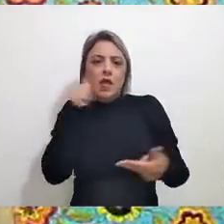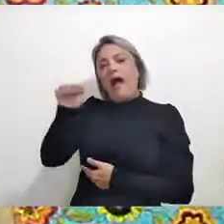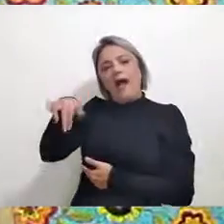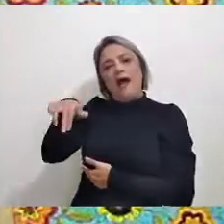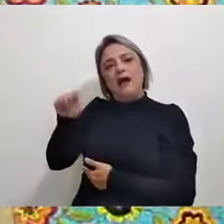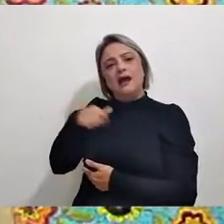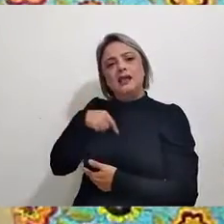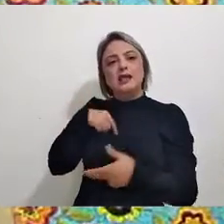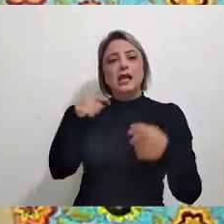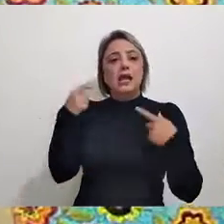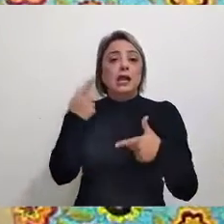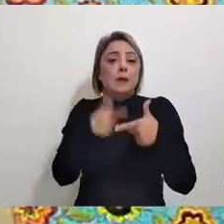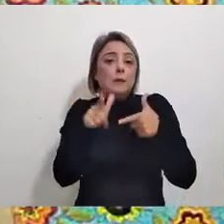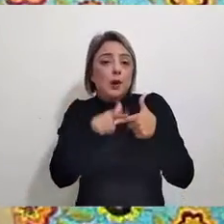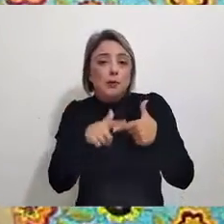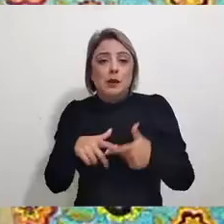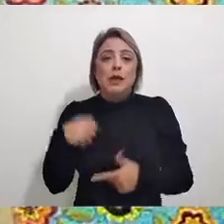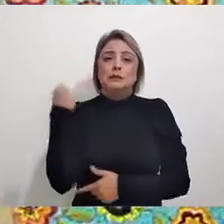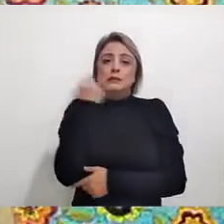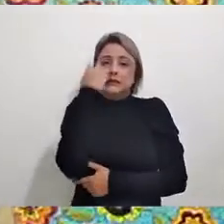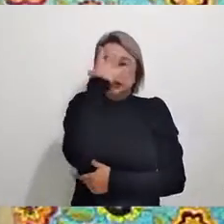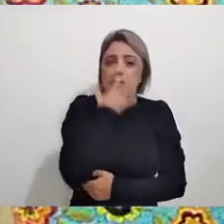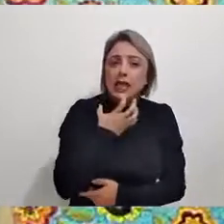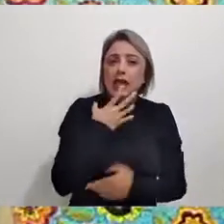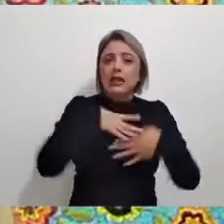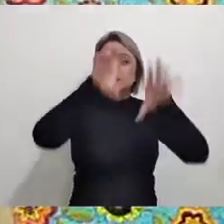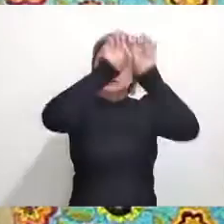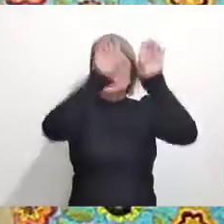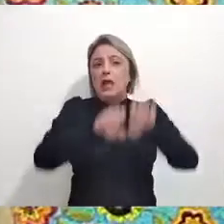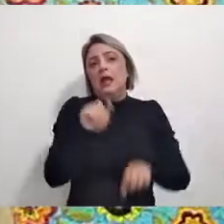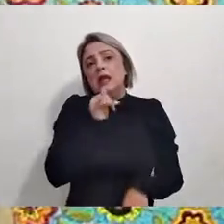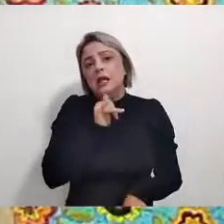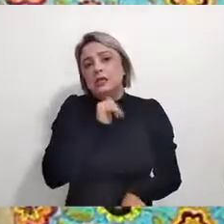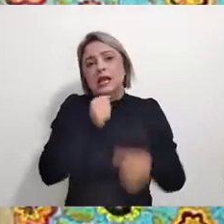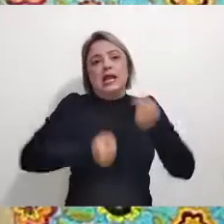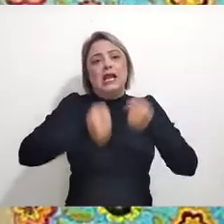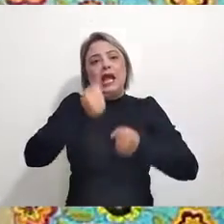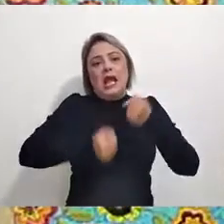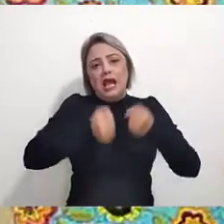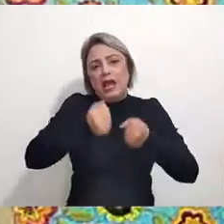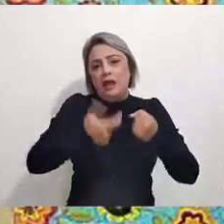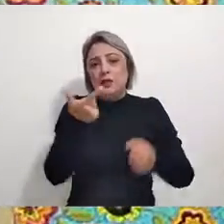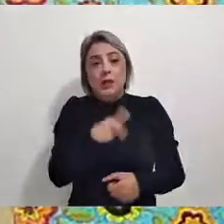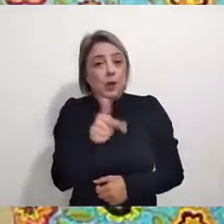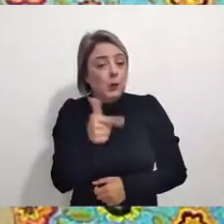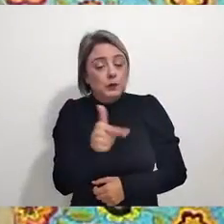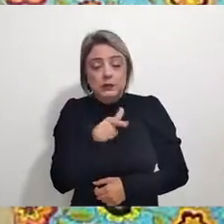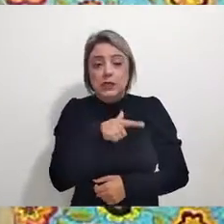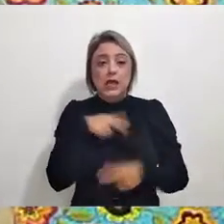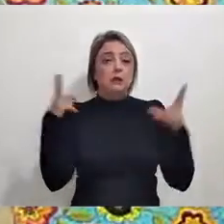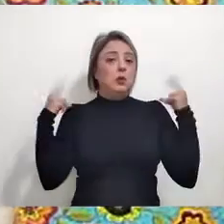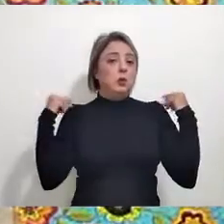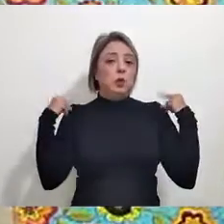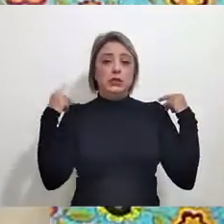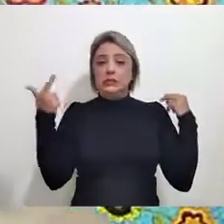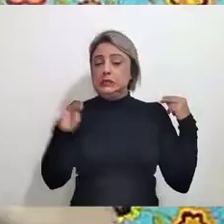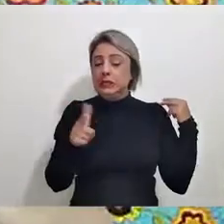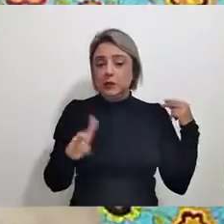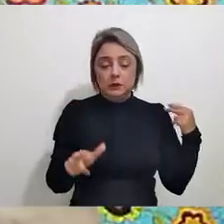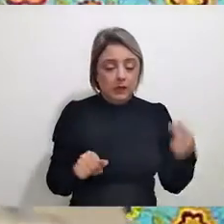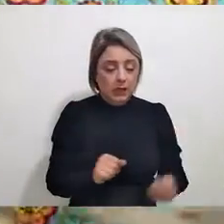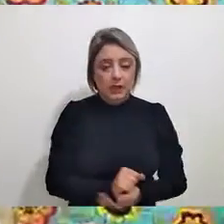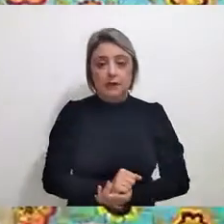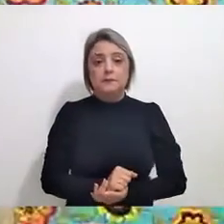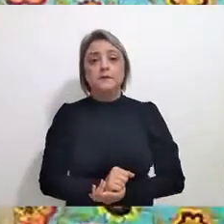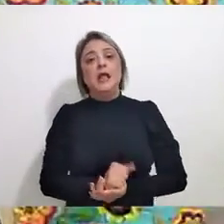de estrutura, né? Por exemplo, os carros, que a gente não tem motoristas, né, para os carros. Então, muitas vezes a